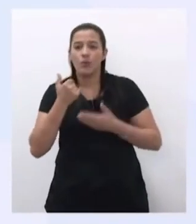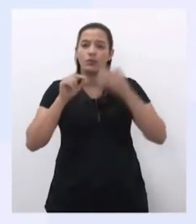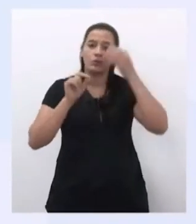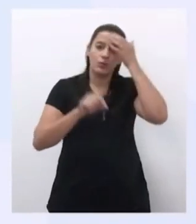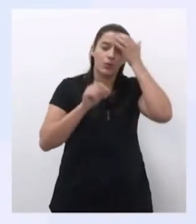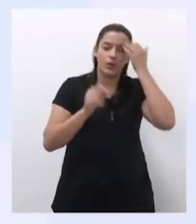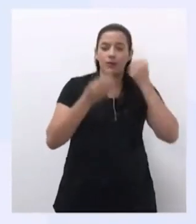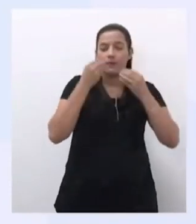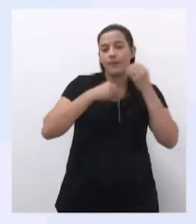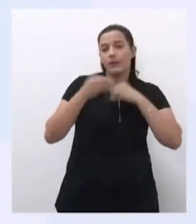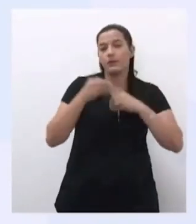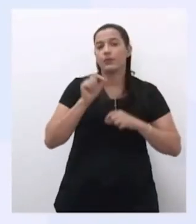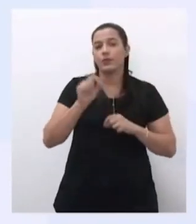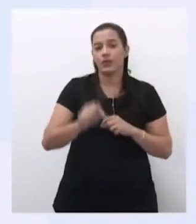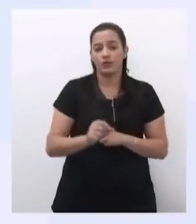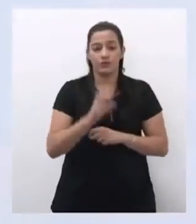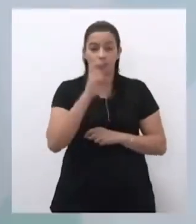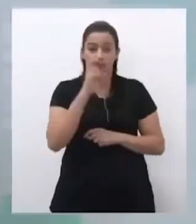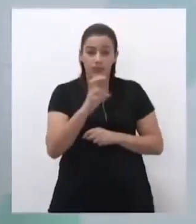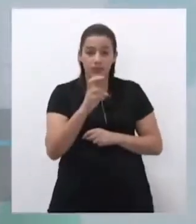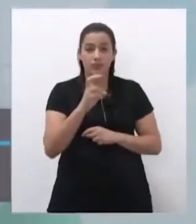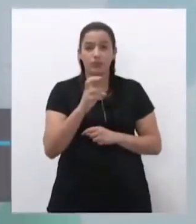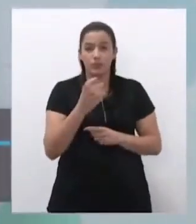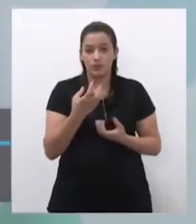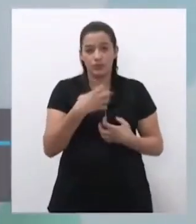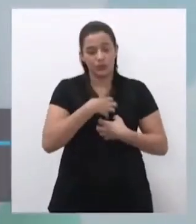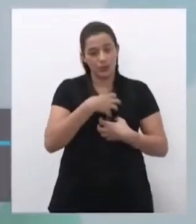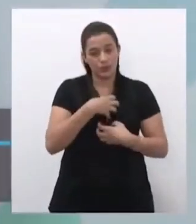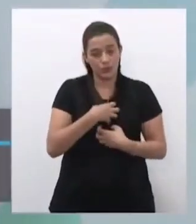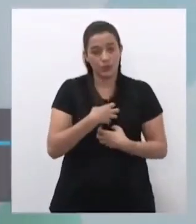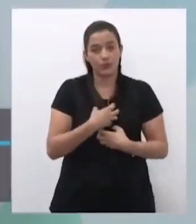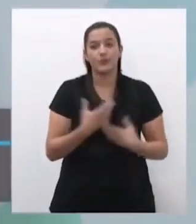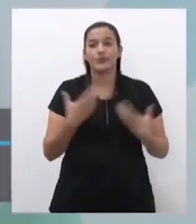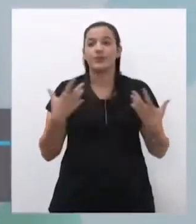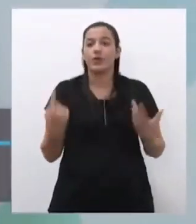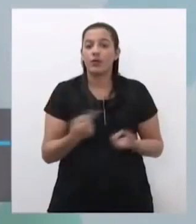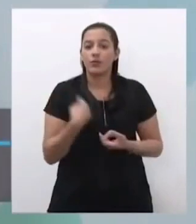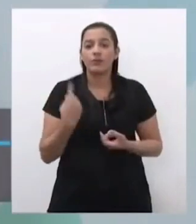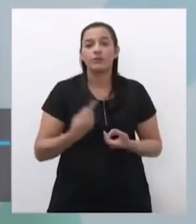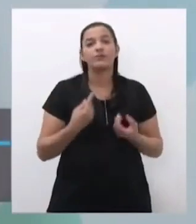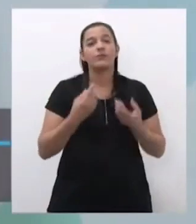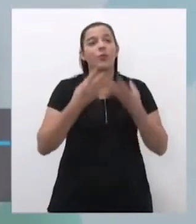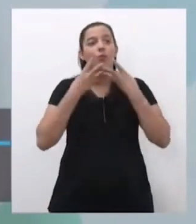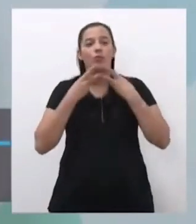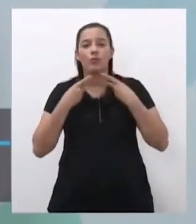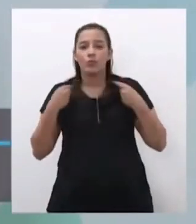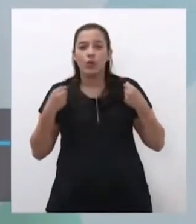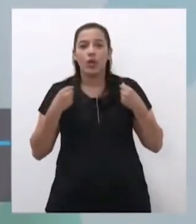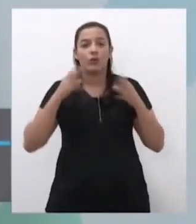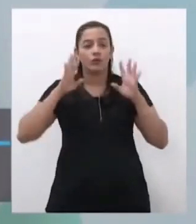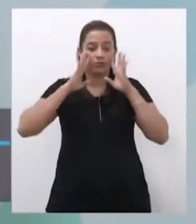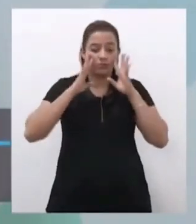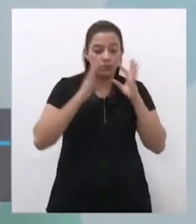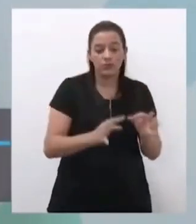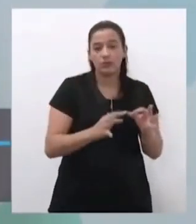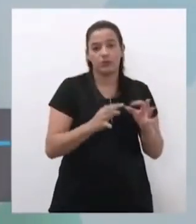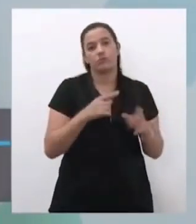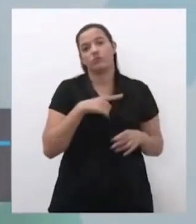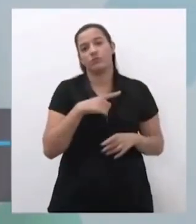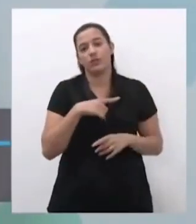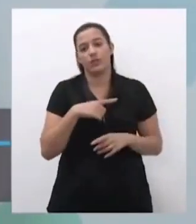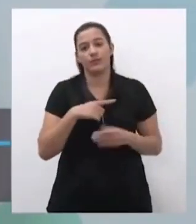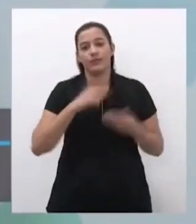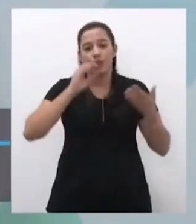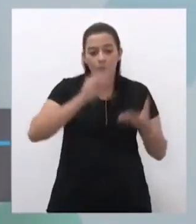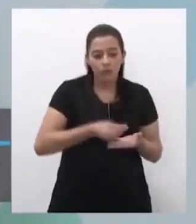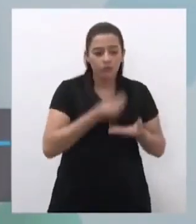comemos o alimento com 5 sentidos, é uma experiência sensorial completa. E eu vou ter a saciedade quando eu tenho atenção plena ao comer. Ou seja, quando eu estou